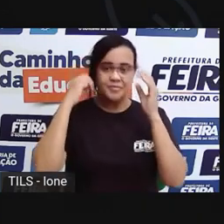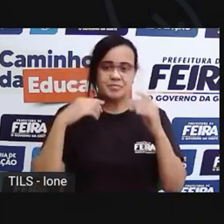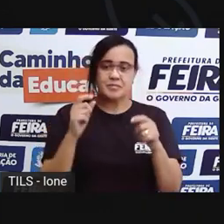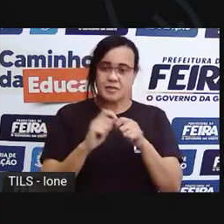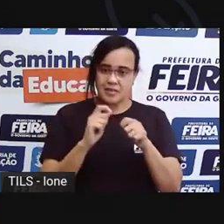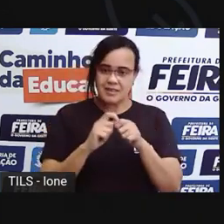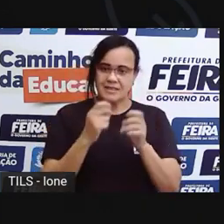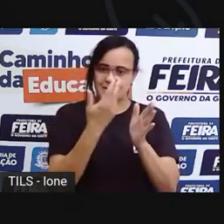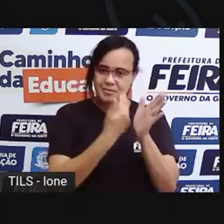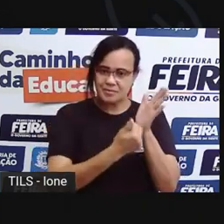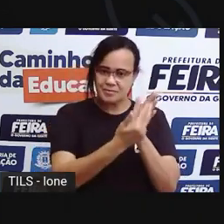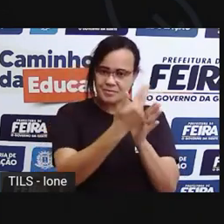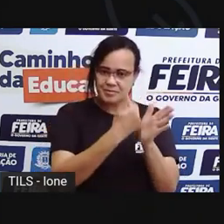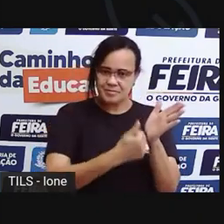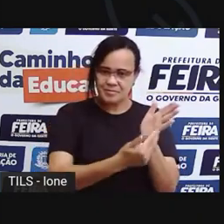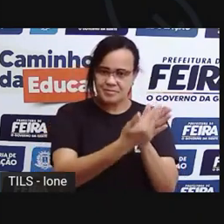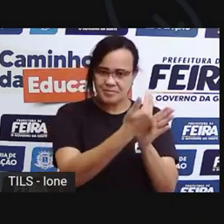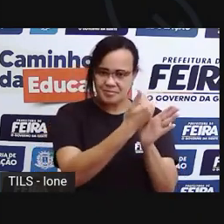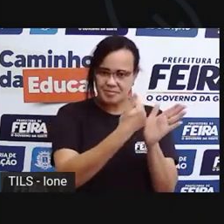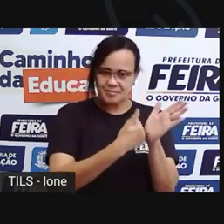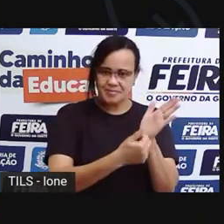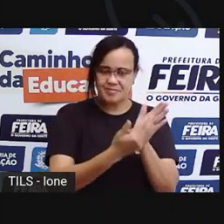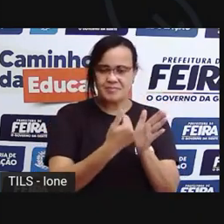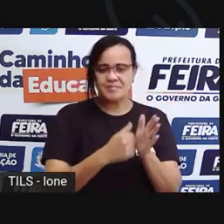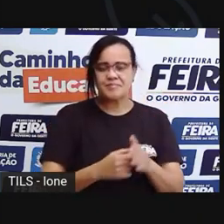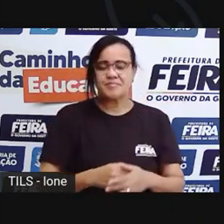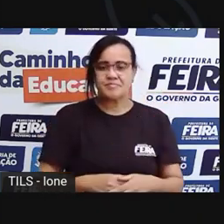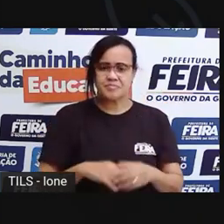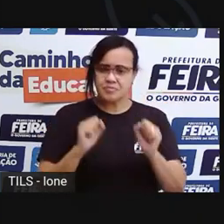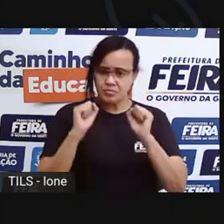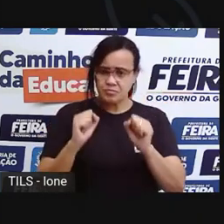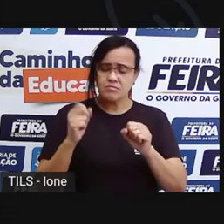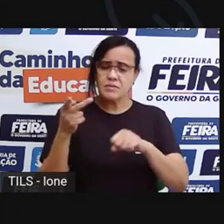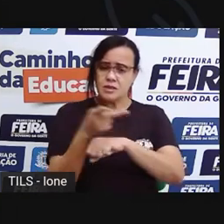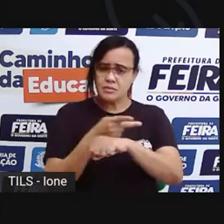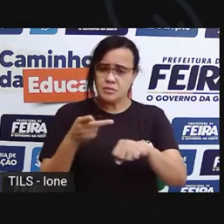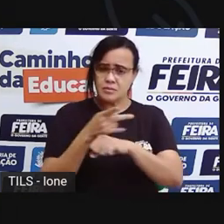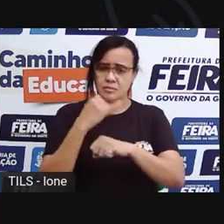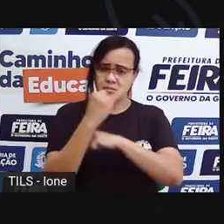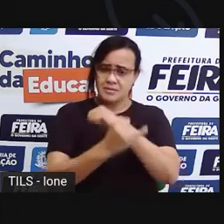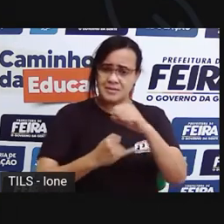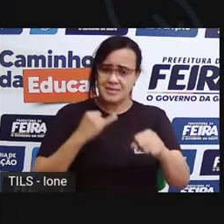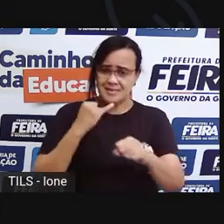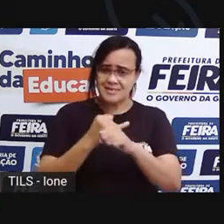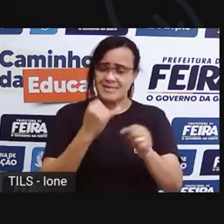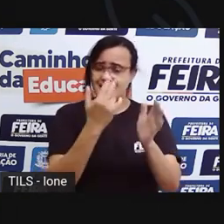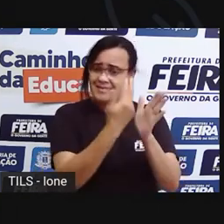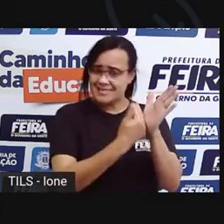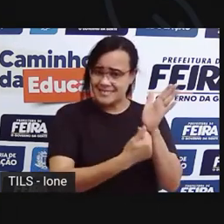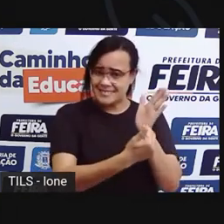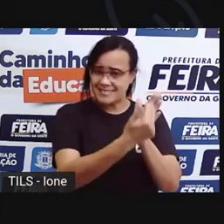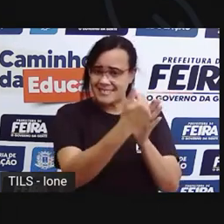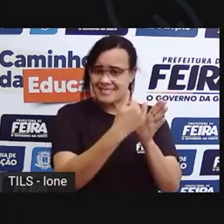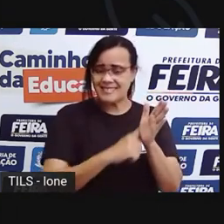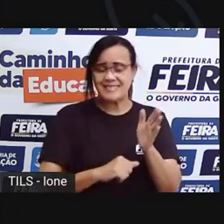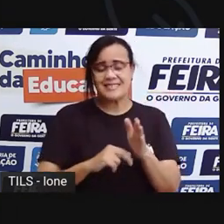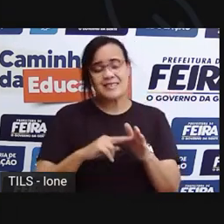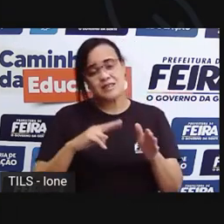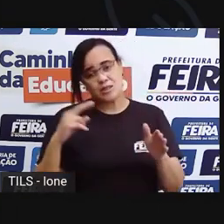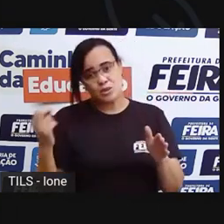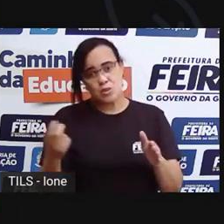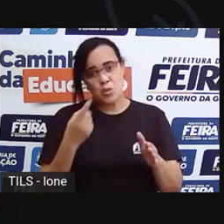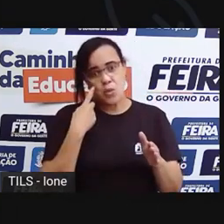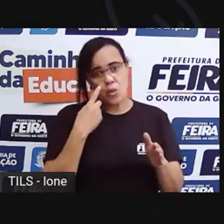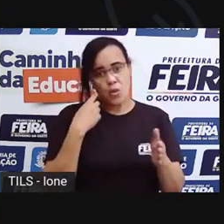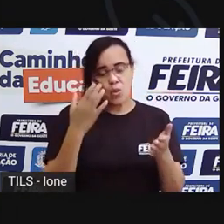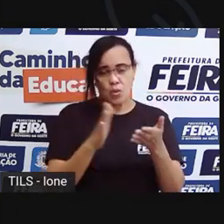gente tem que... Se você pegou na internet um desenho, você pode retirar do livro, decalcar, né, uma imagem do livro e fazer